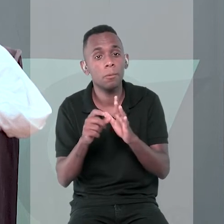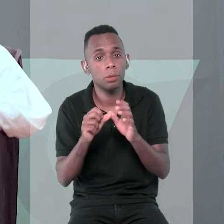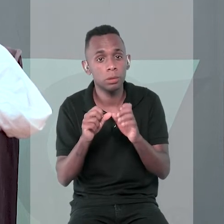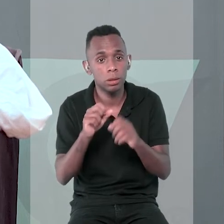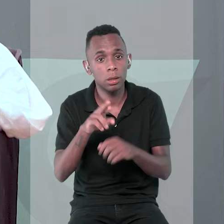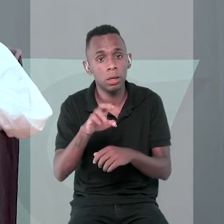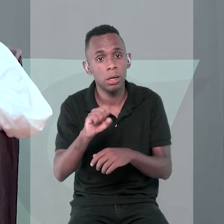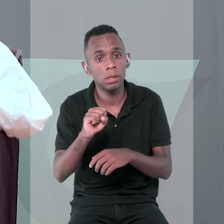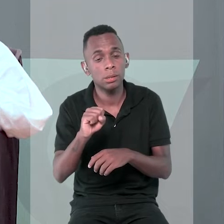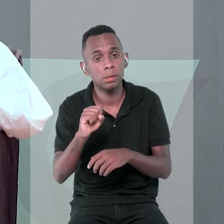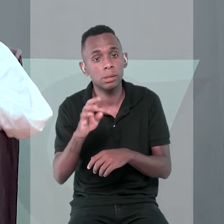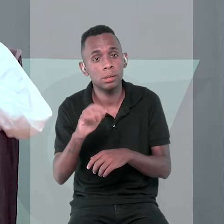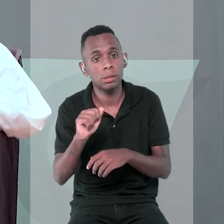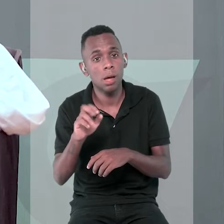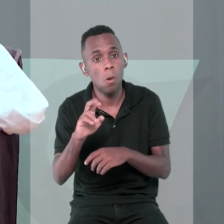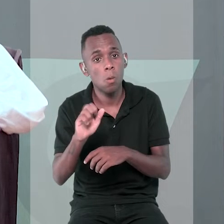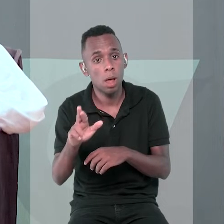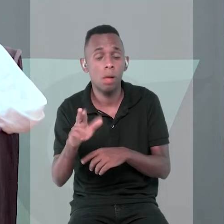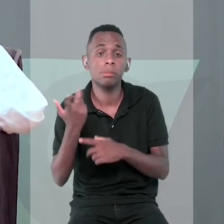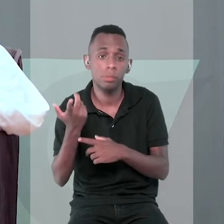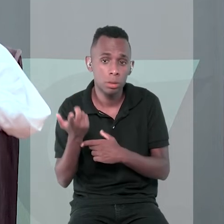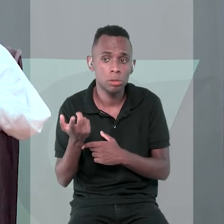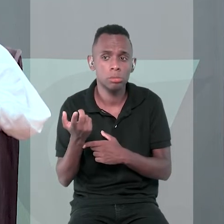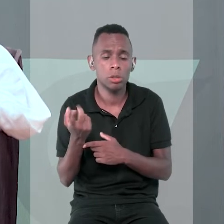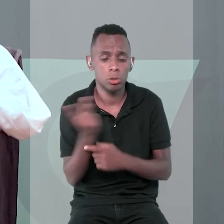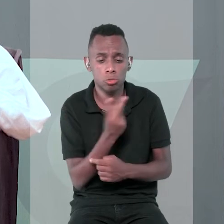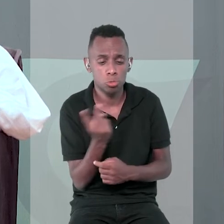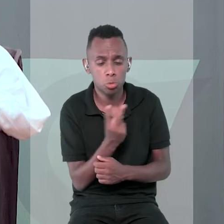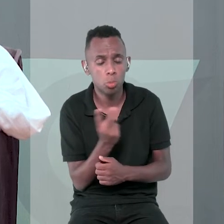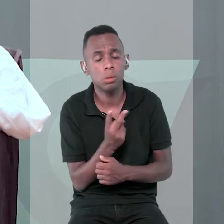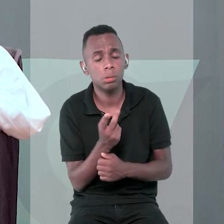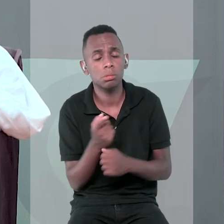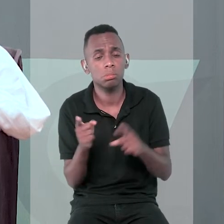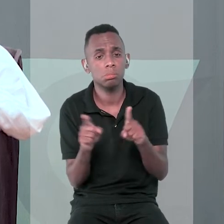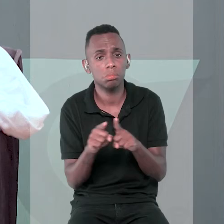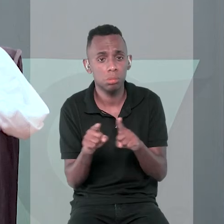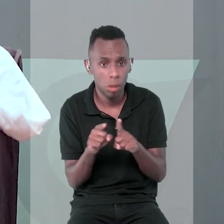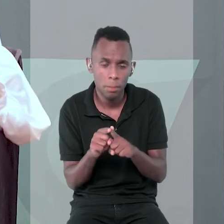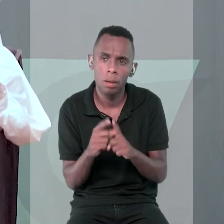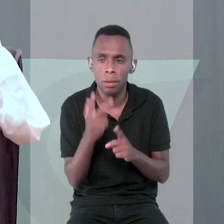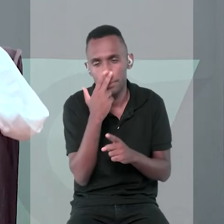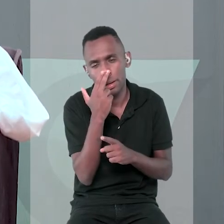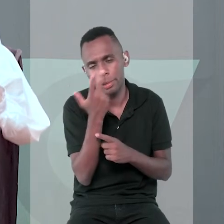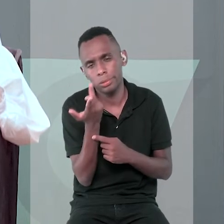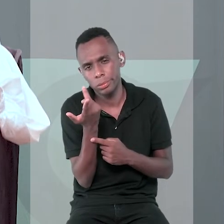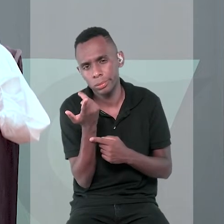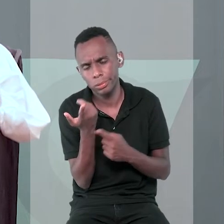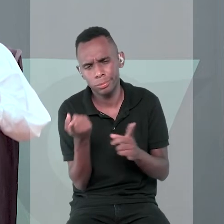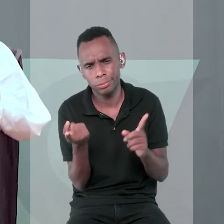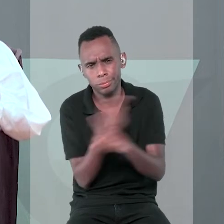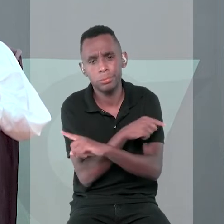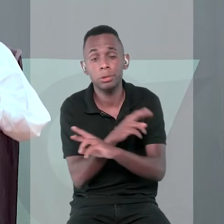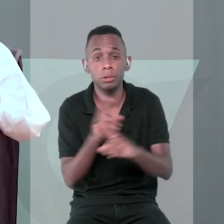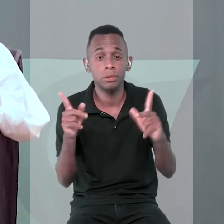restauração. E eu acho isso bonito. Elas são, ao mesmo tempo, e parece até um paradoxo, uma contradição,